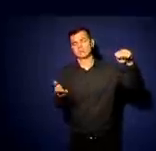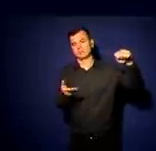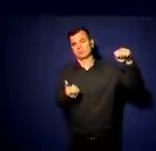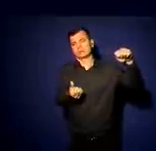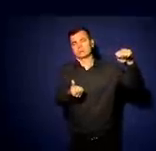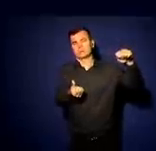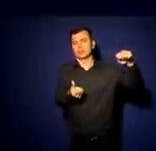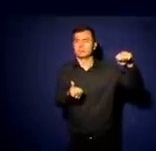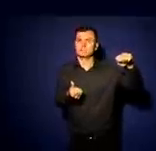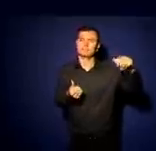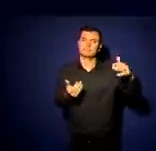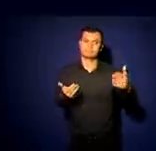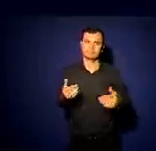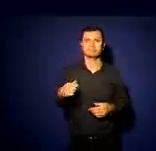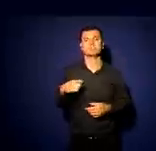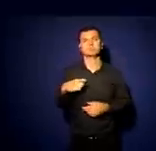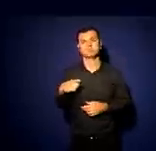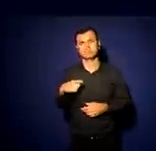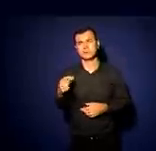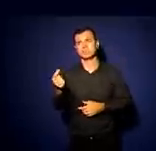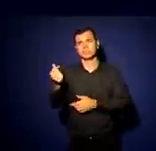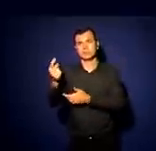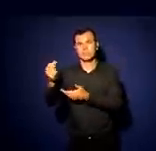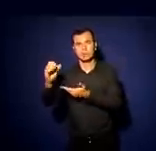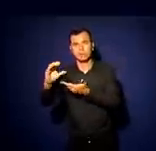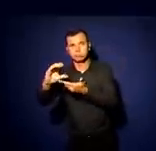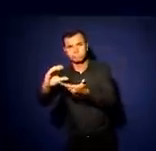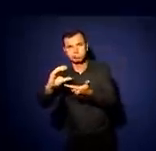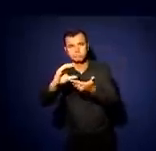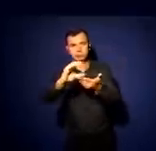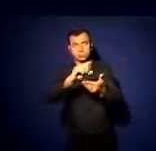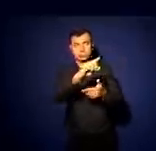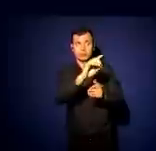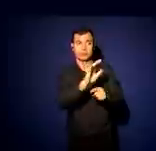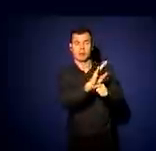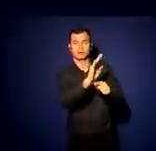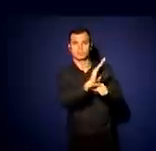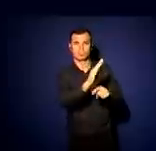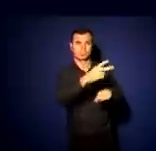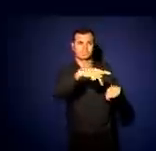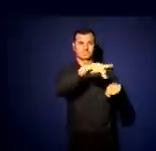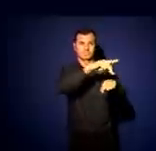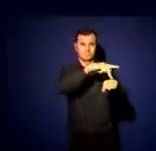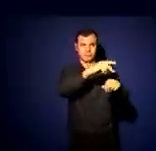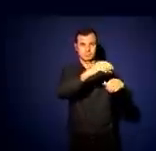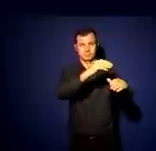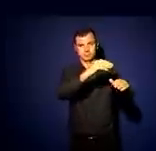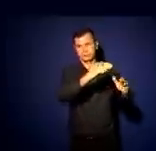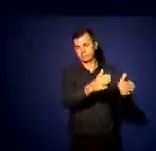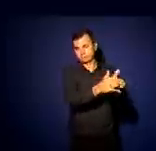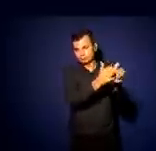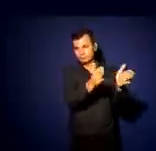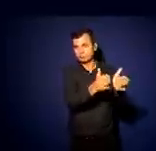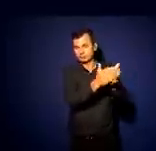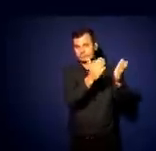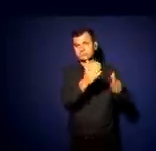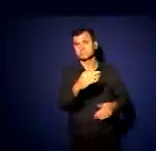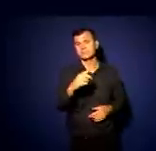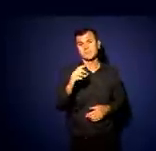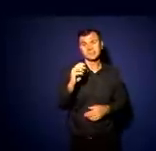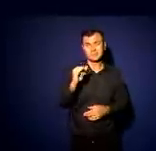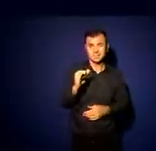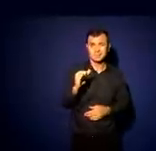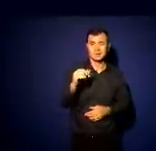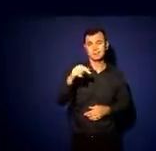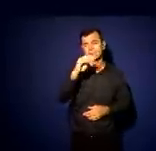tá tendo uma colocação novamente carteira para para as emergentes e Brasil quando você olha duas irmãs de máquina ele ele apenas